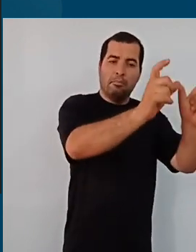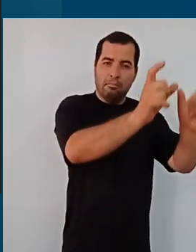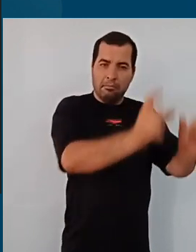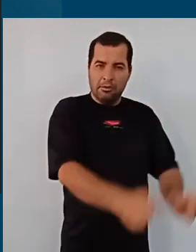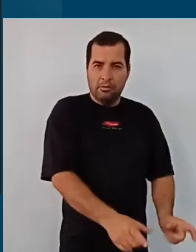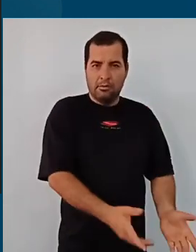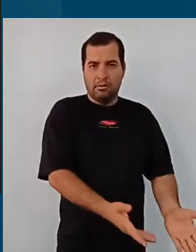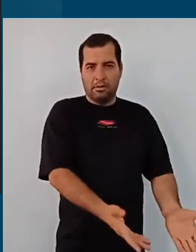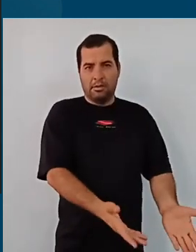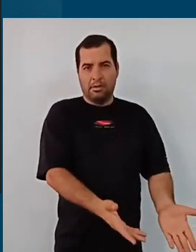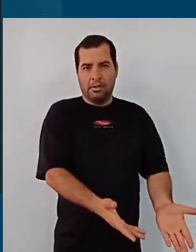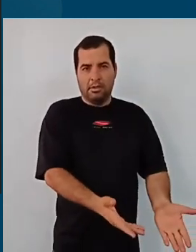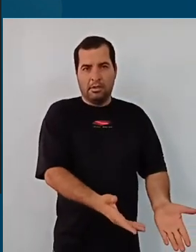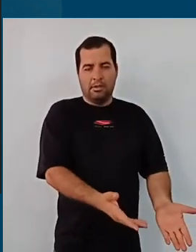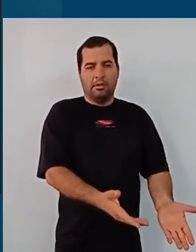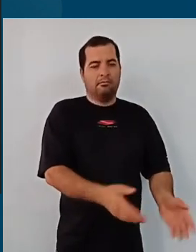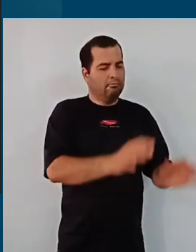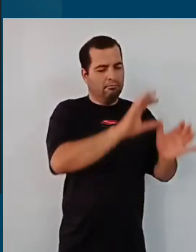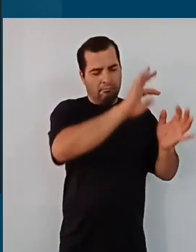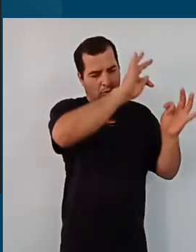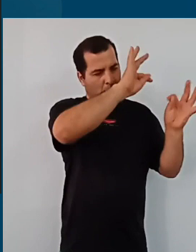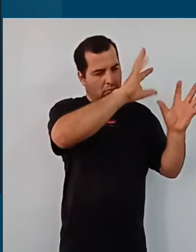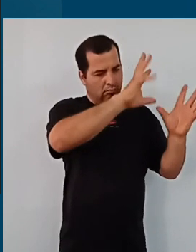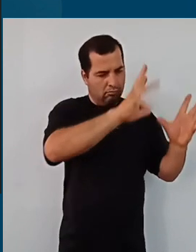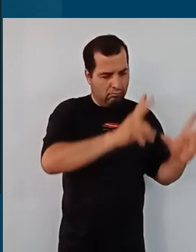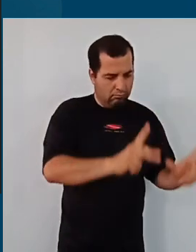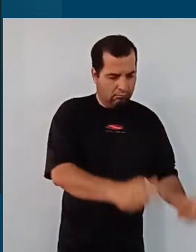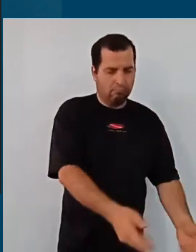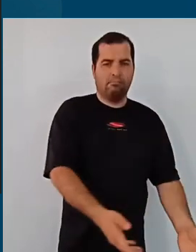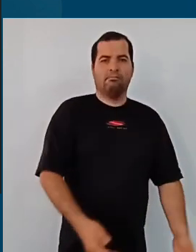humano integral.